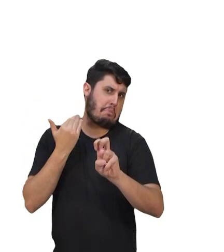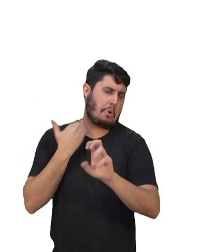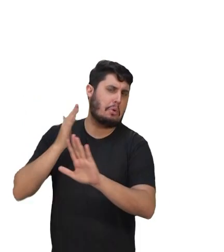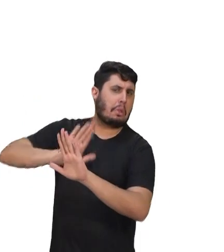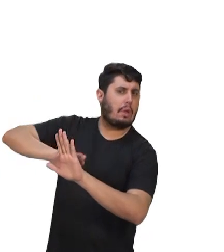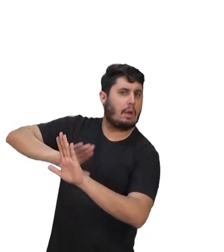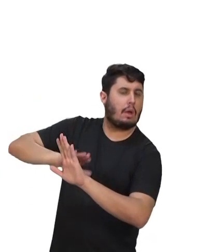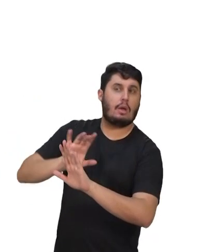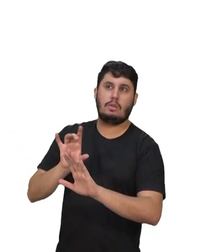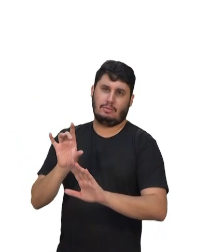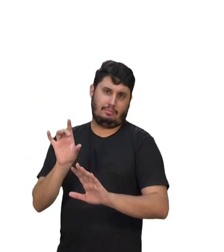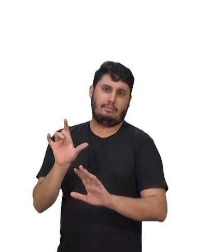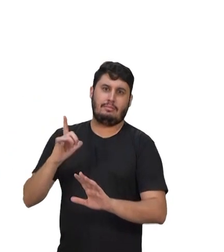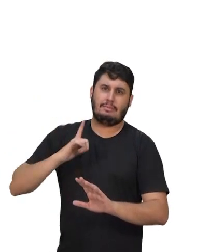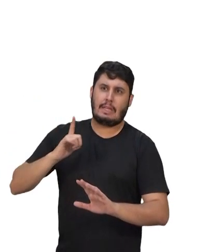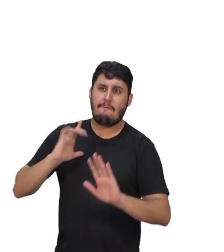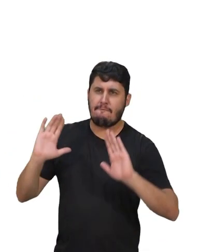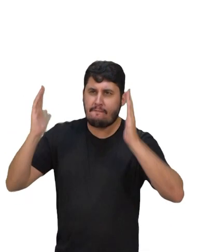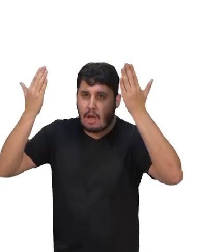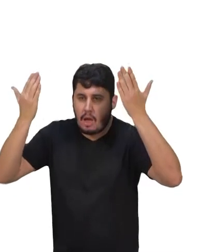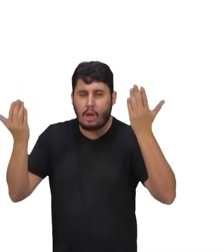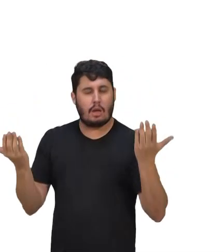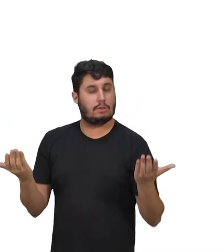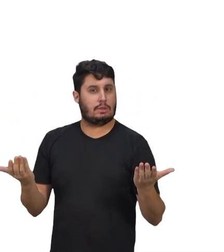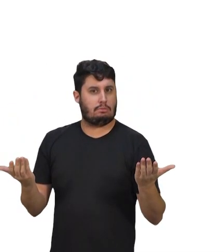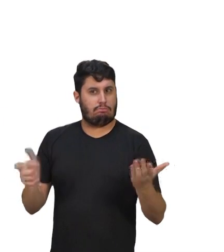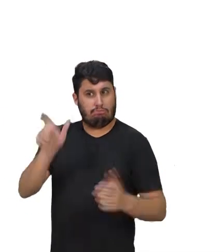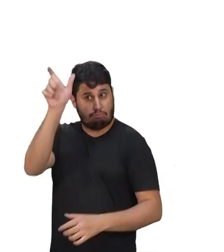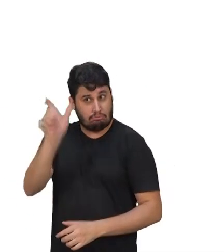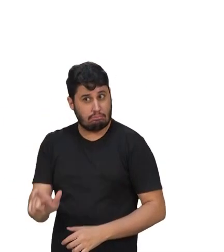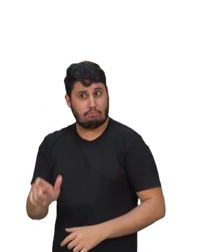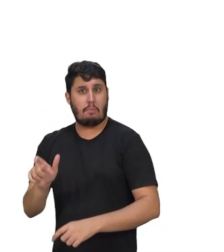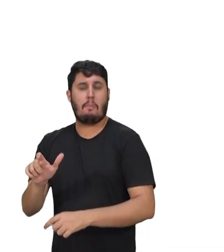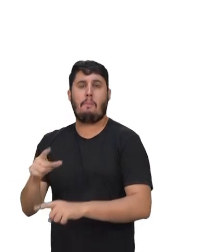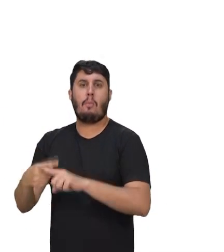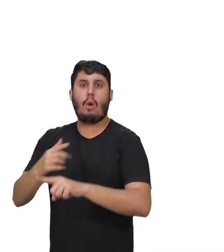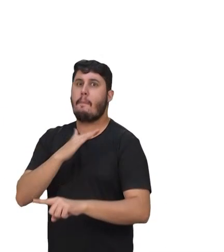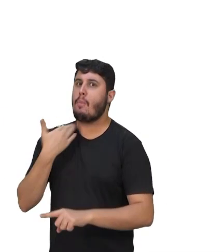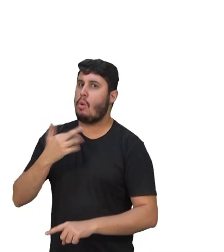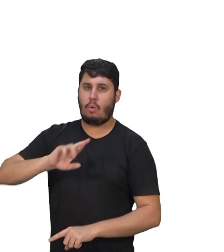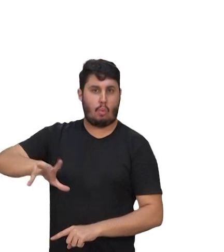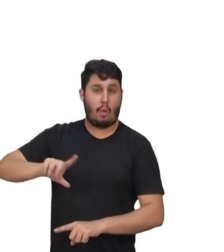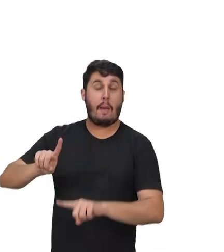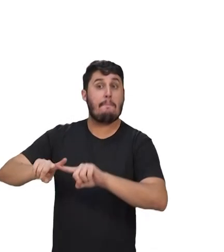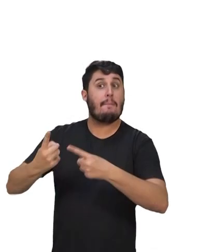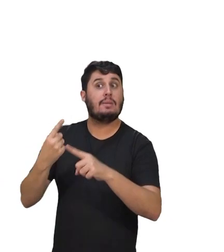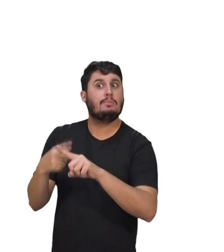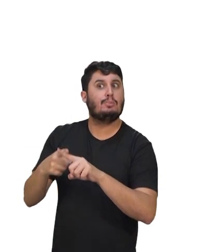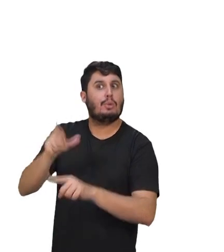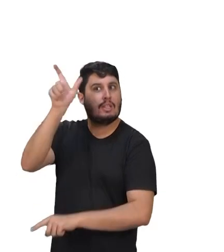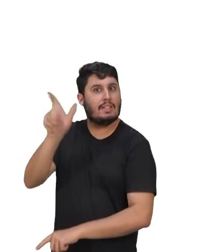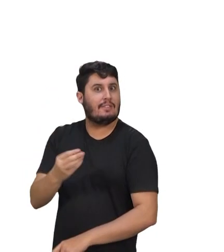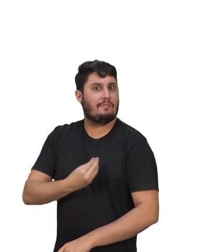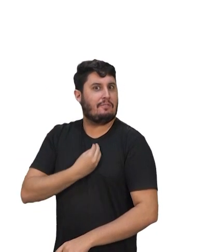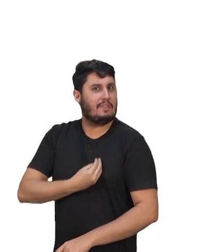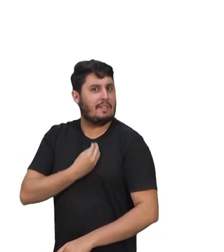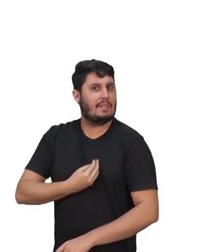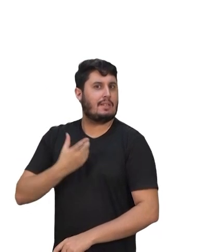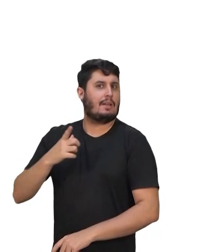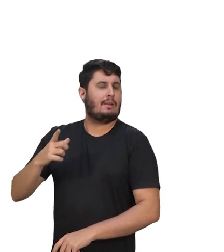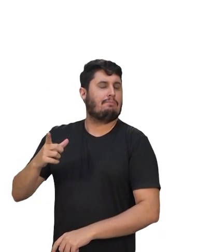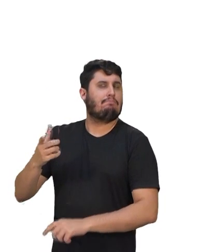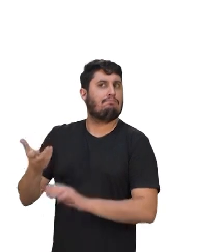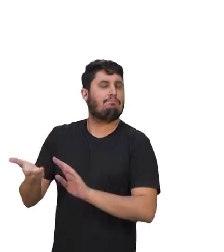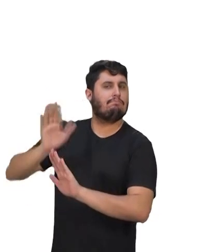a morte da pessoa, mas eles comemoram a pessoa falecida pelo que ela foi em vida, né? Os dons,